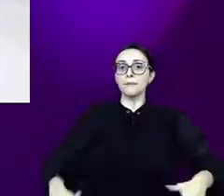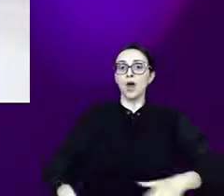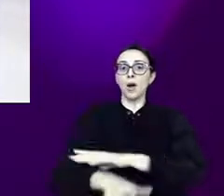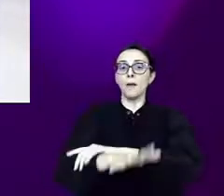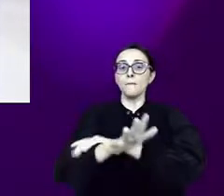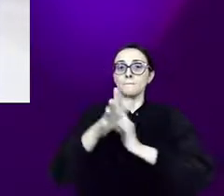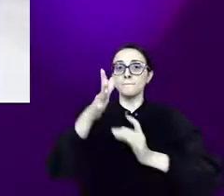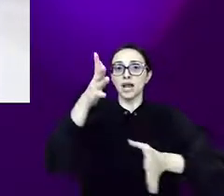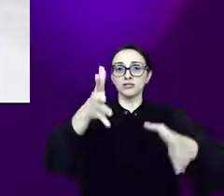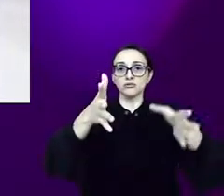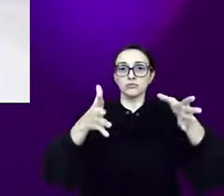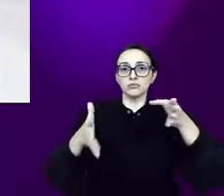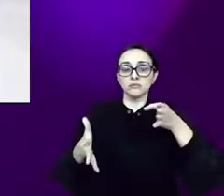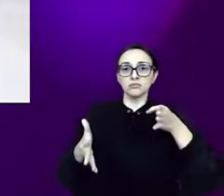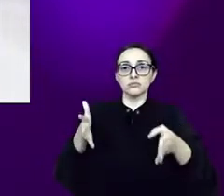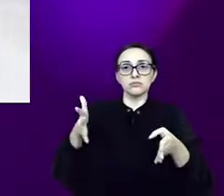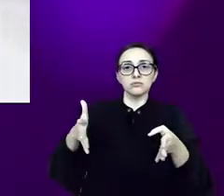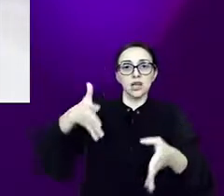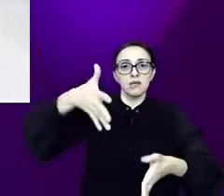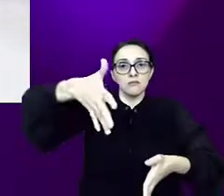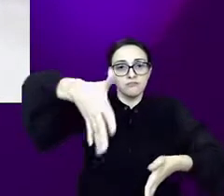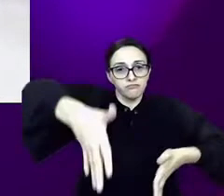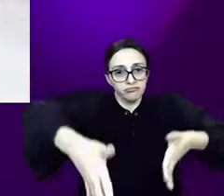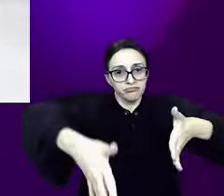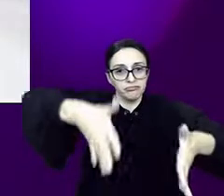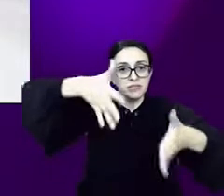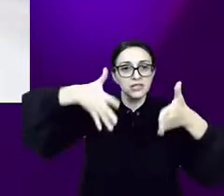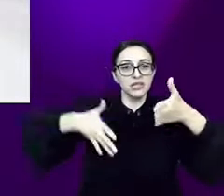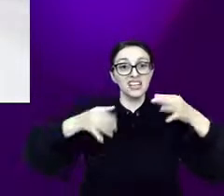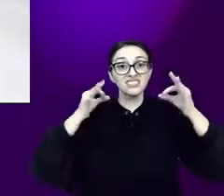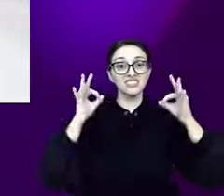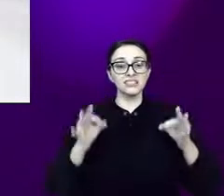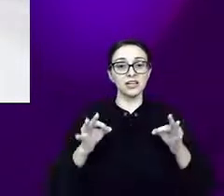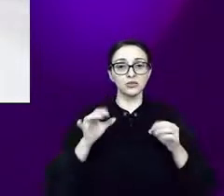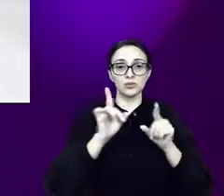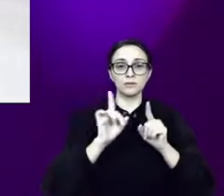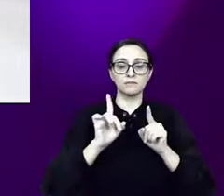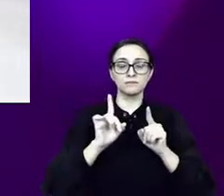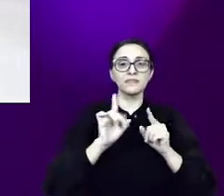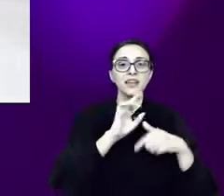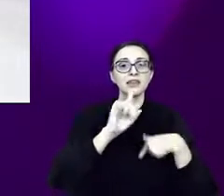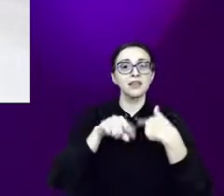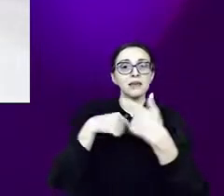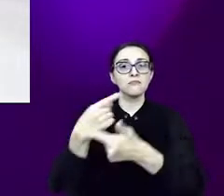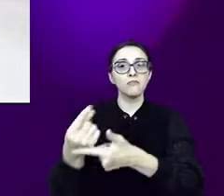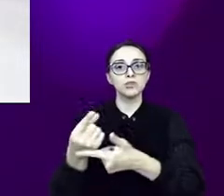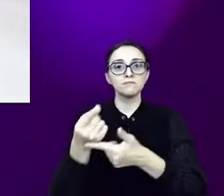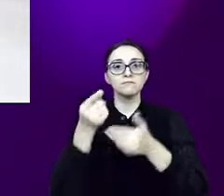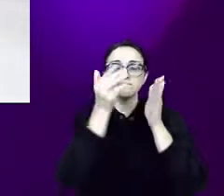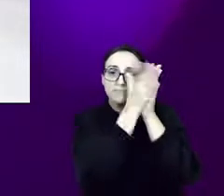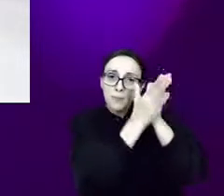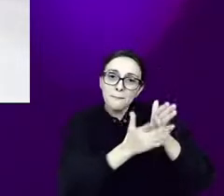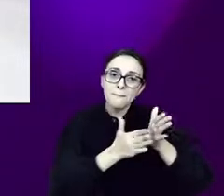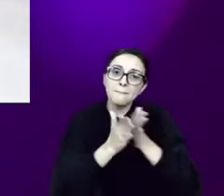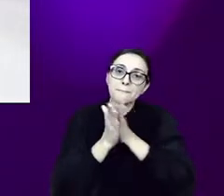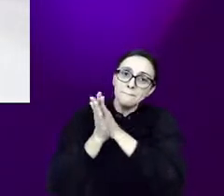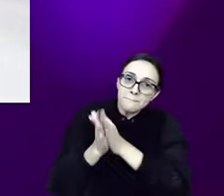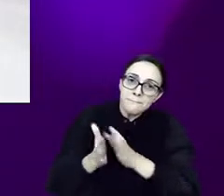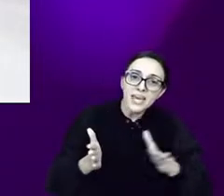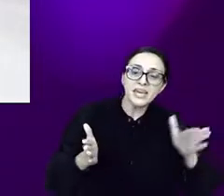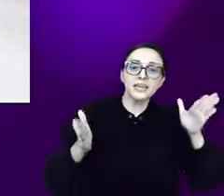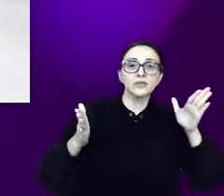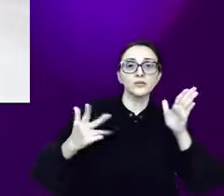robô, se eles estão de acordo com o que o software tem de planejamento. O passo seguinte, aí sim, já durante a cirurgia, é